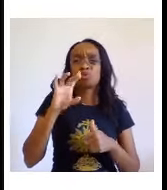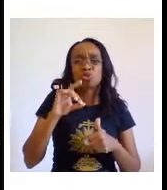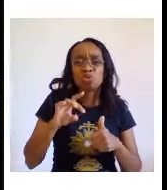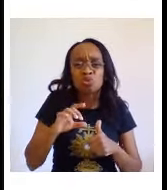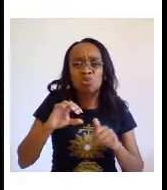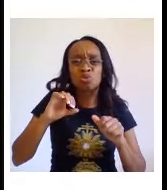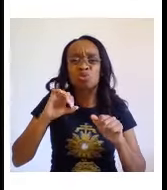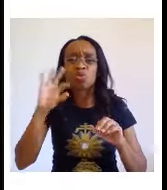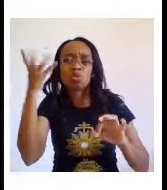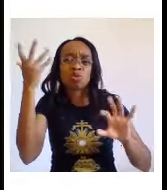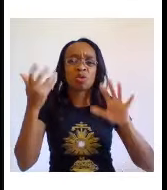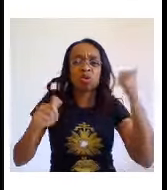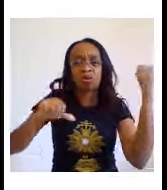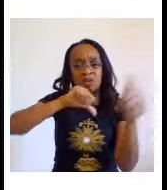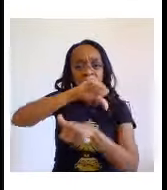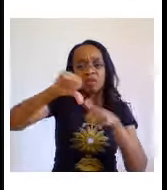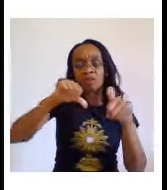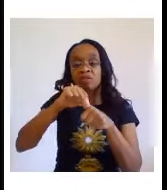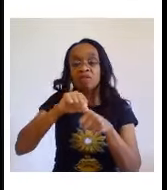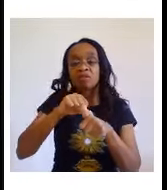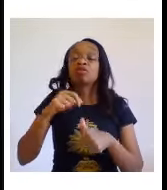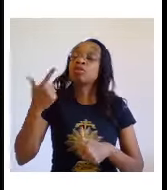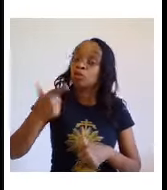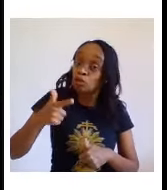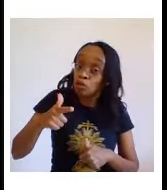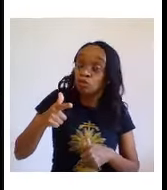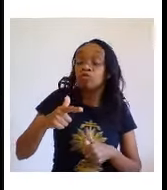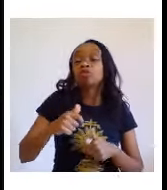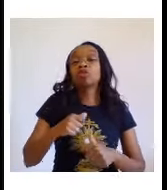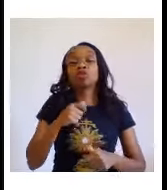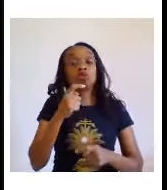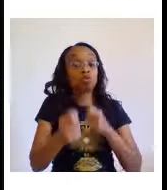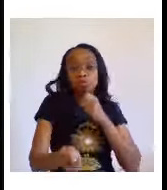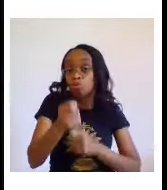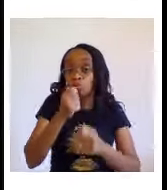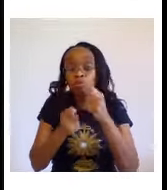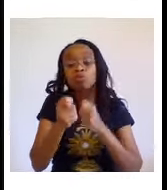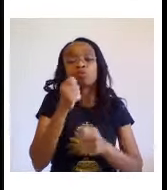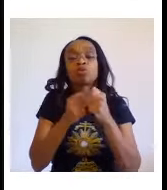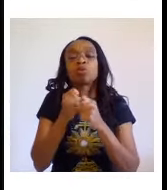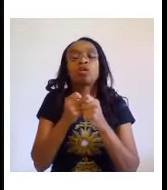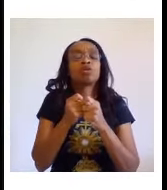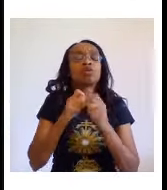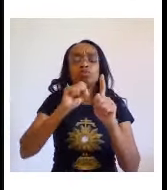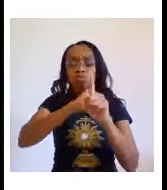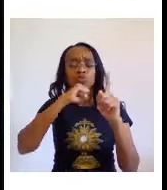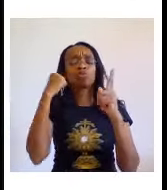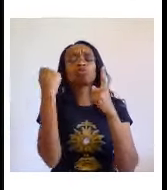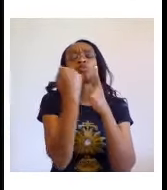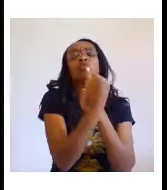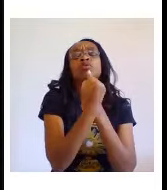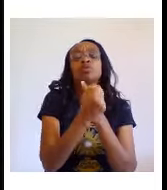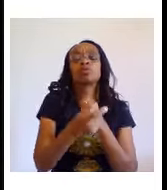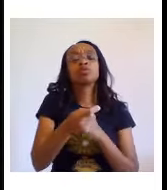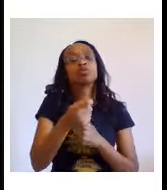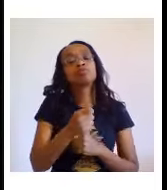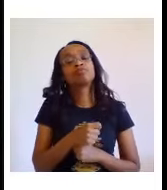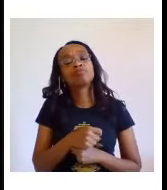só ambiental, é uma crise, de novo, é uma crise institucional, política, social,